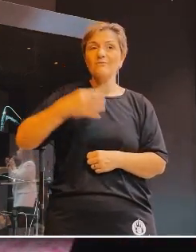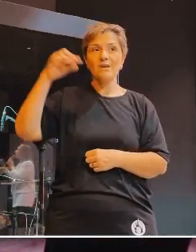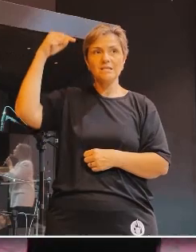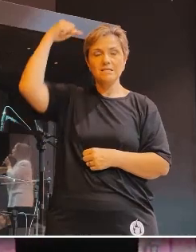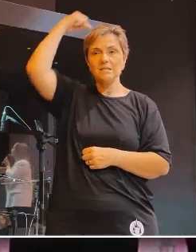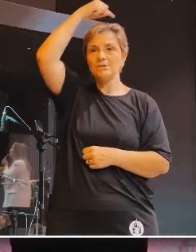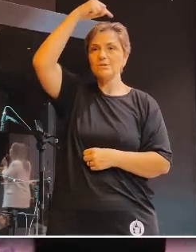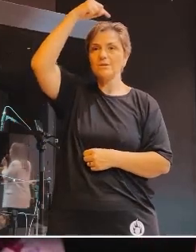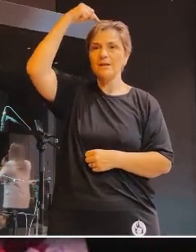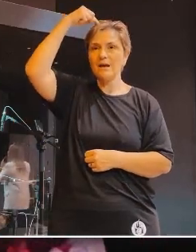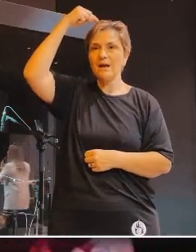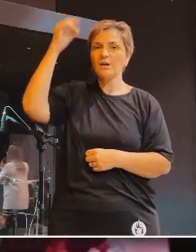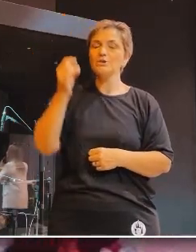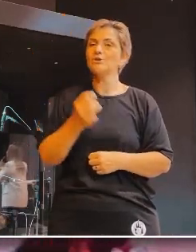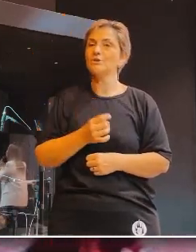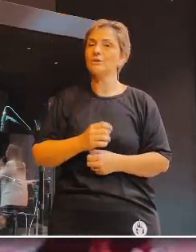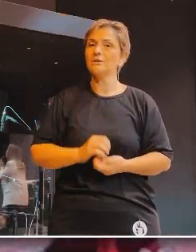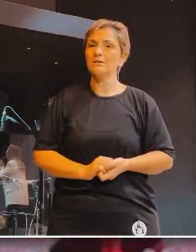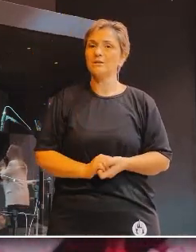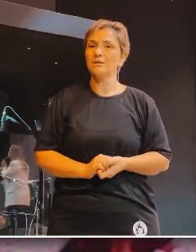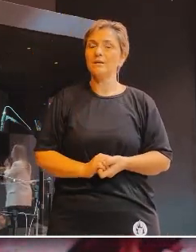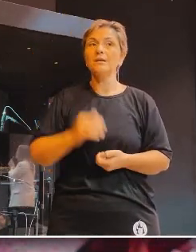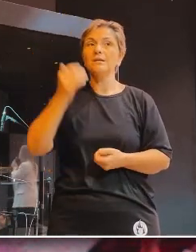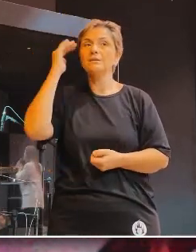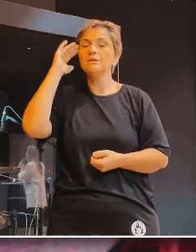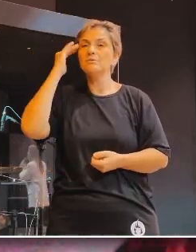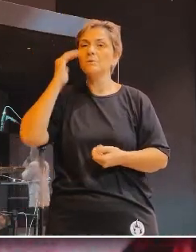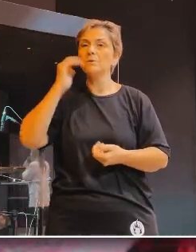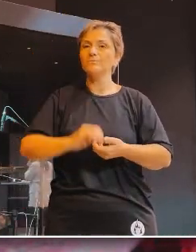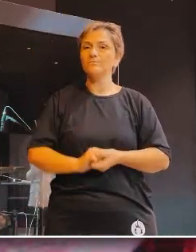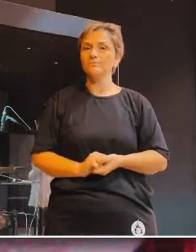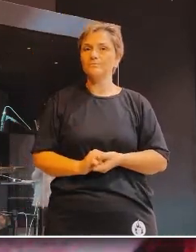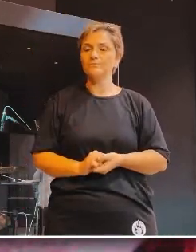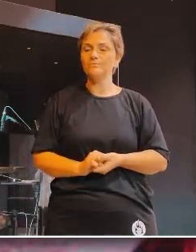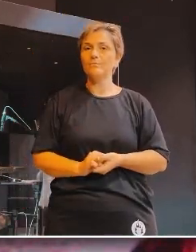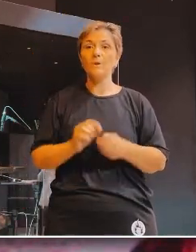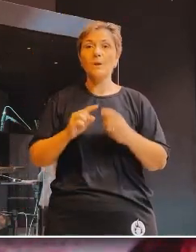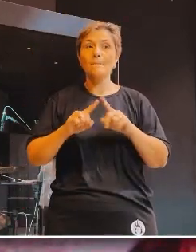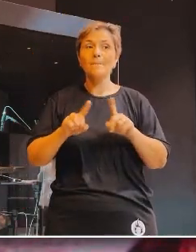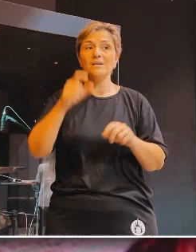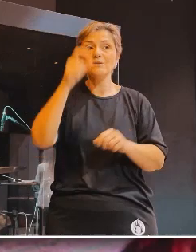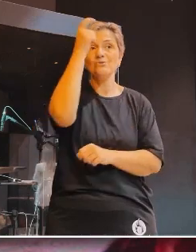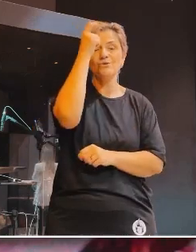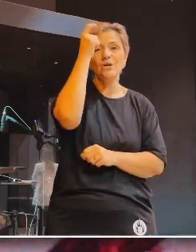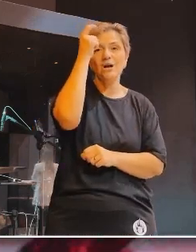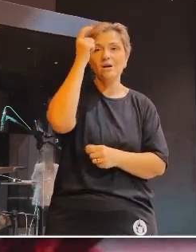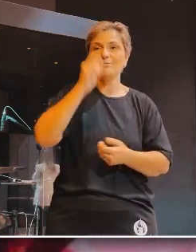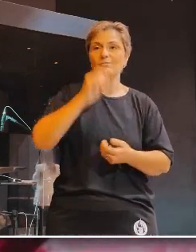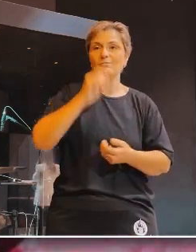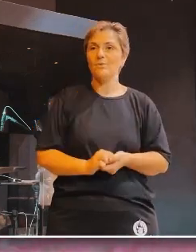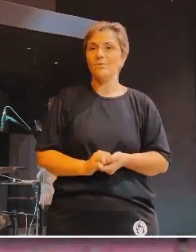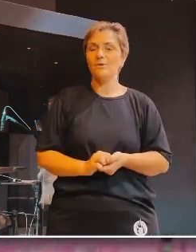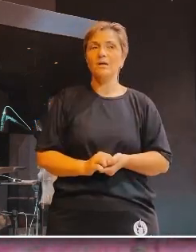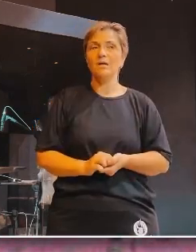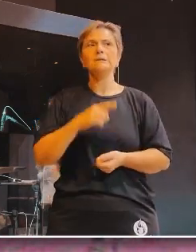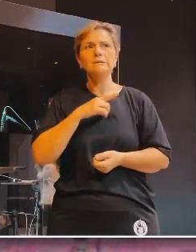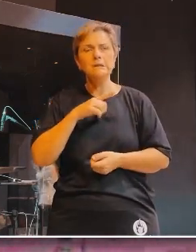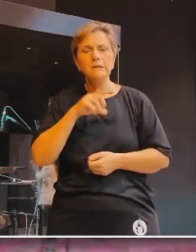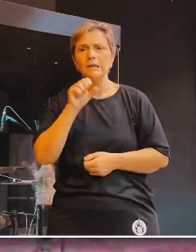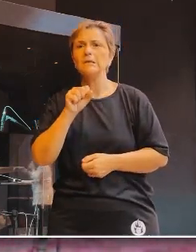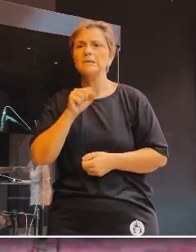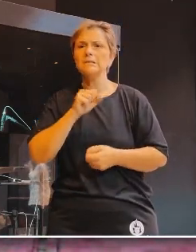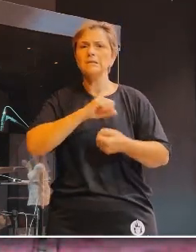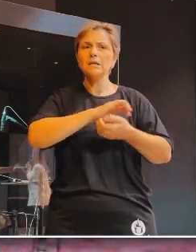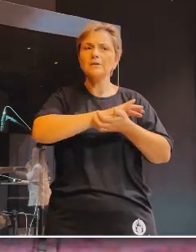santidade, em temor e arrependimento. Mas o diabo tem sim